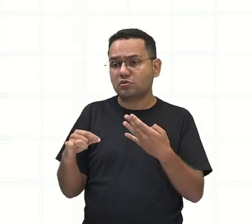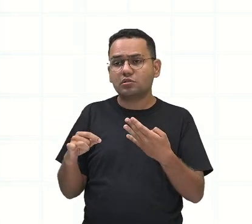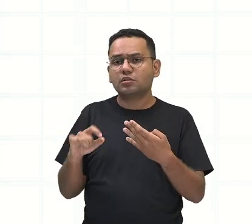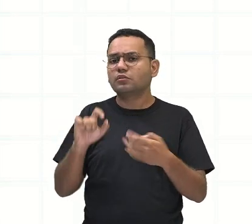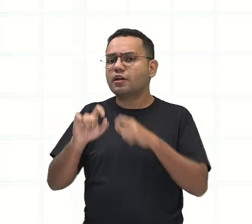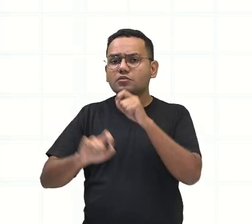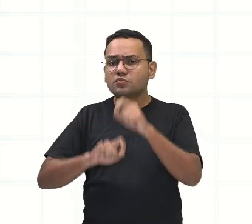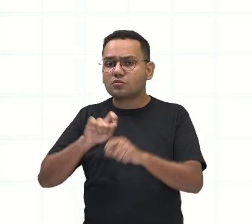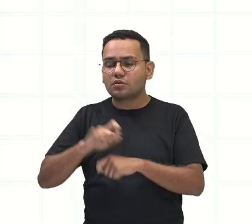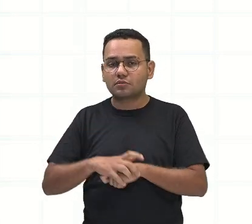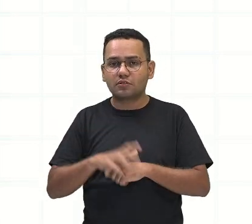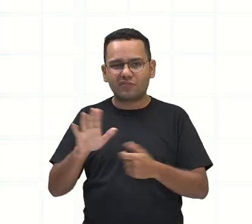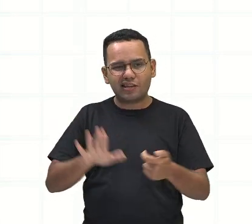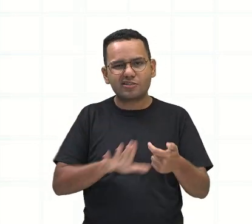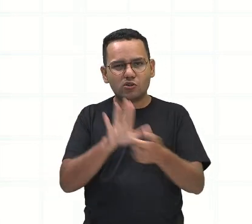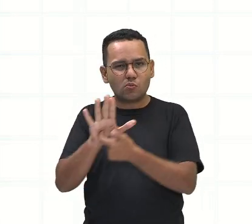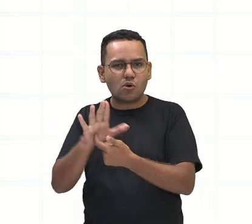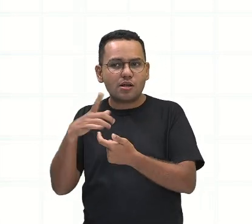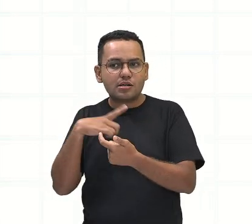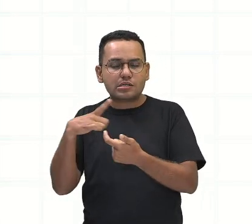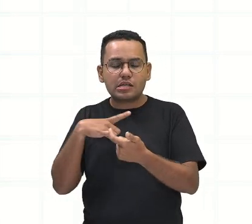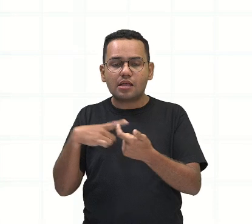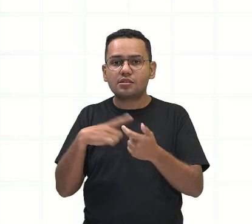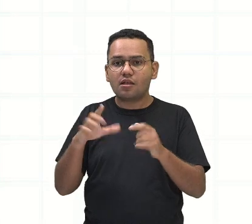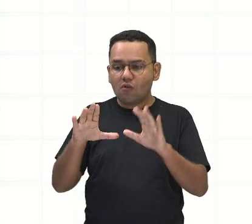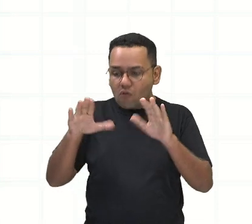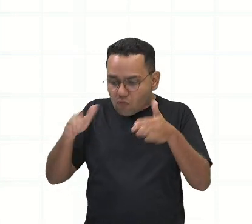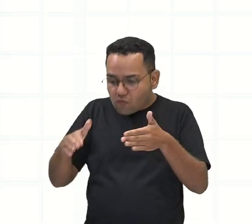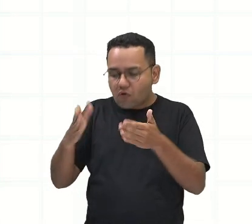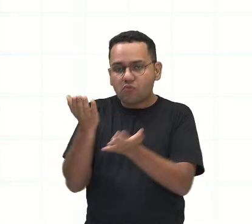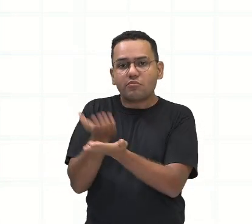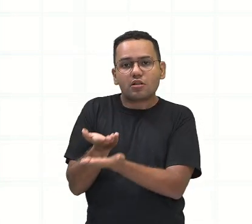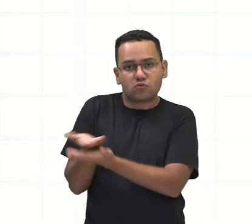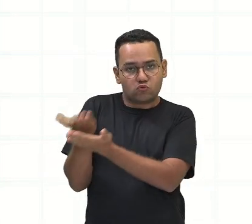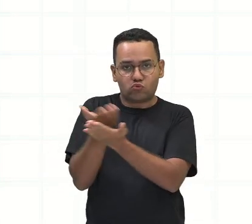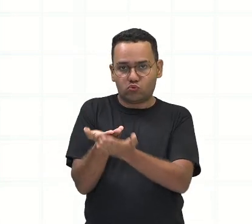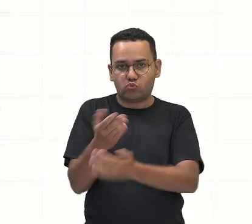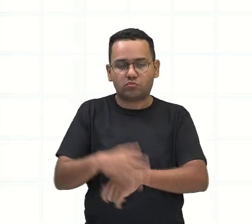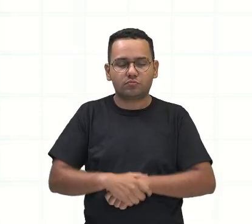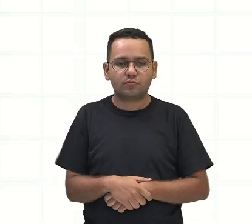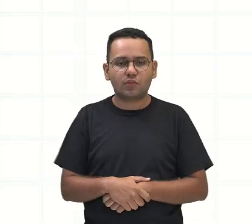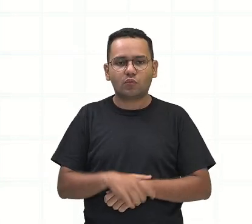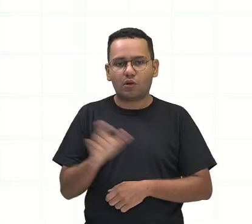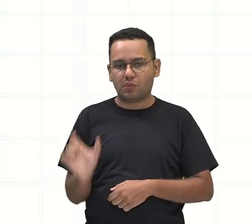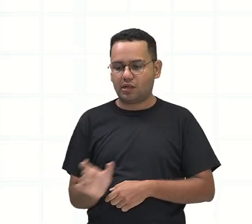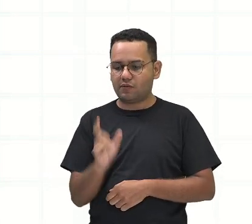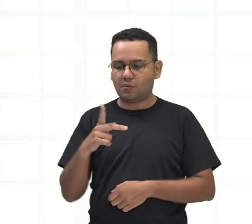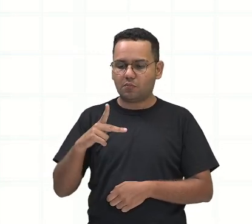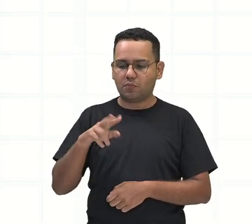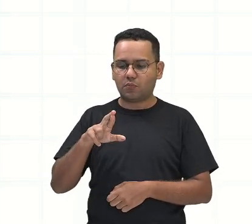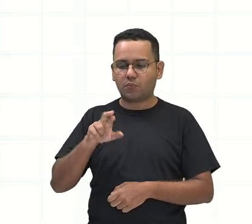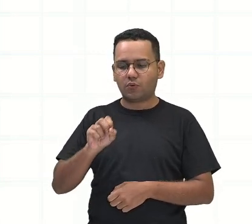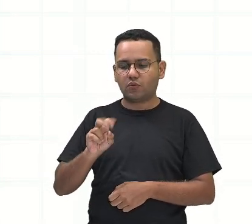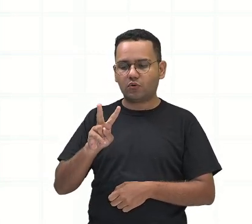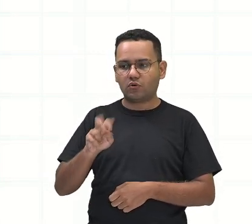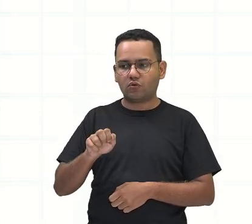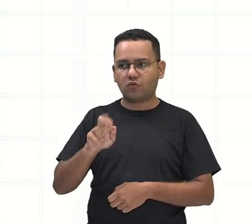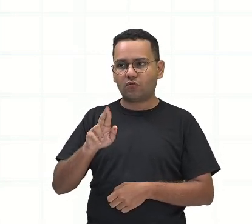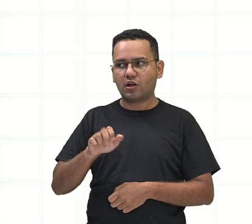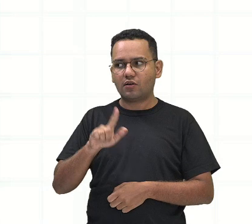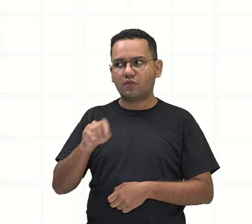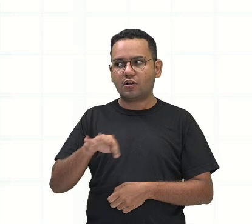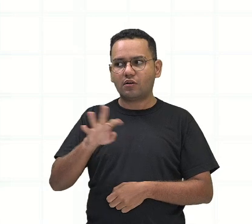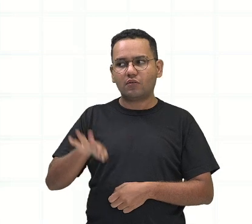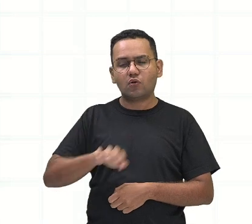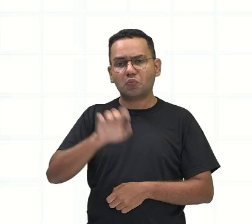ver realizada a ação de estudar com esse provavelmente, mas apresenta um modo menos incisivo, né,